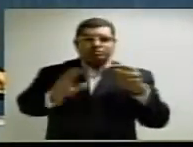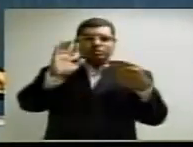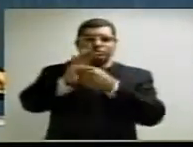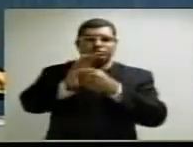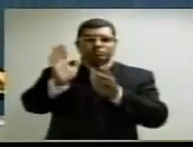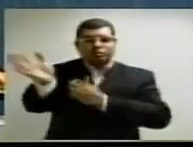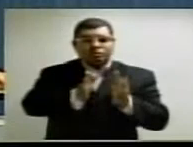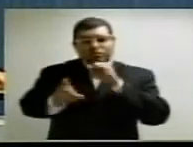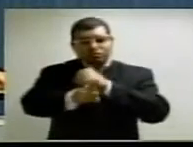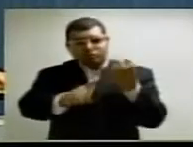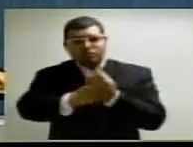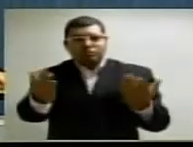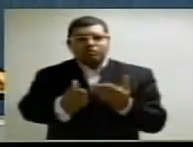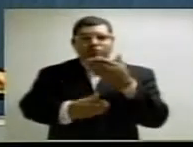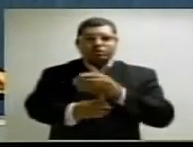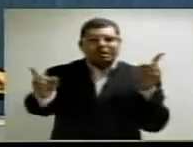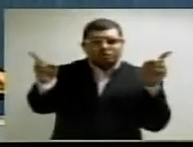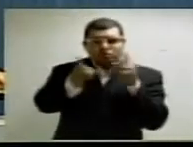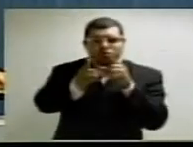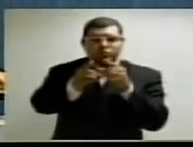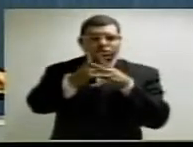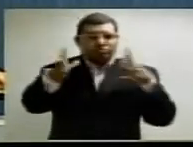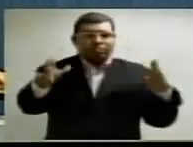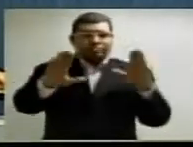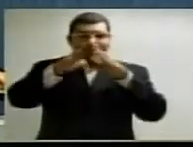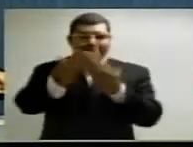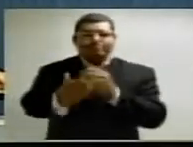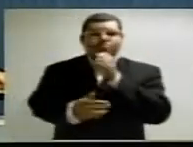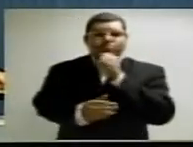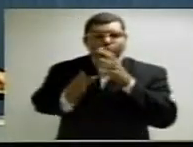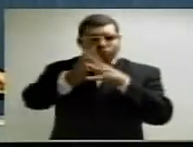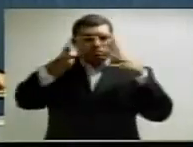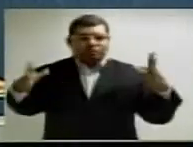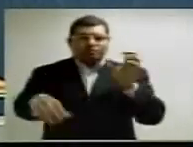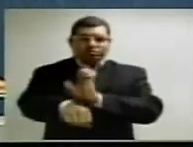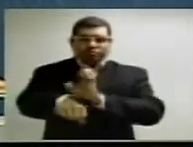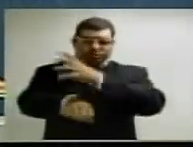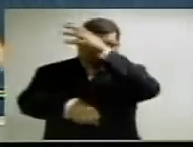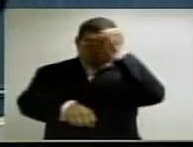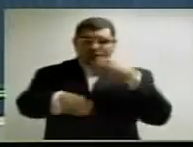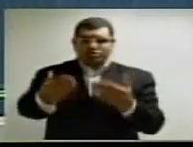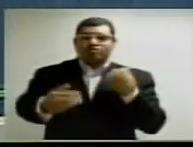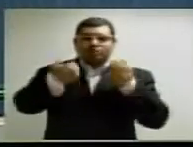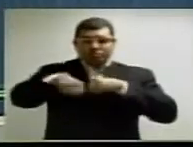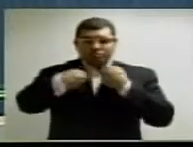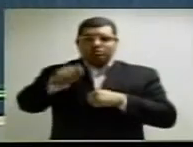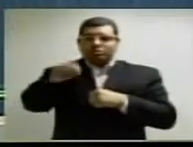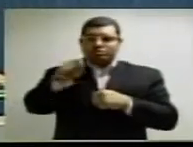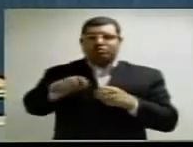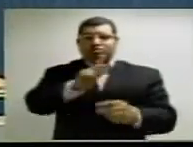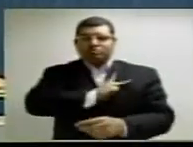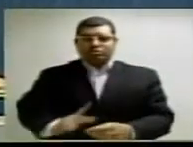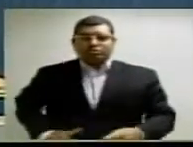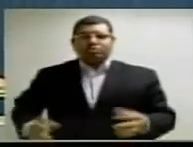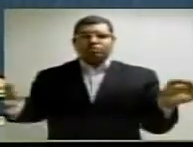programas de assistência estudantil para diminuir a evasão escolar, que ainda é muito alta no estado do Amazonas. Mas nós precisamos, senhor presidente,